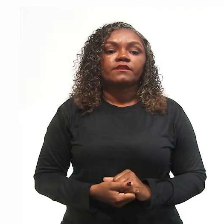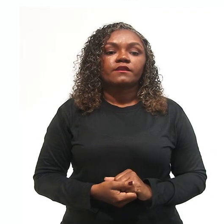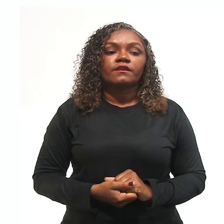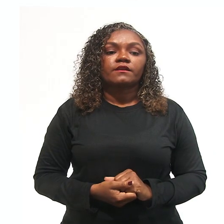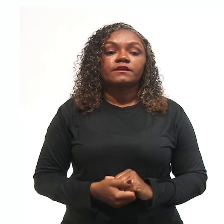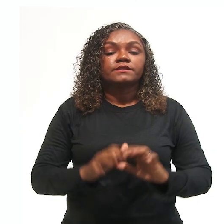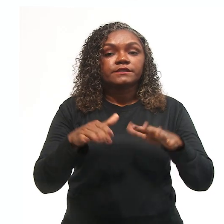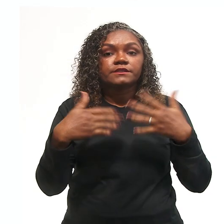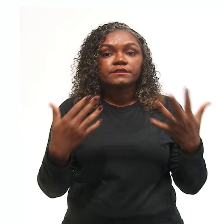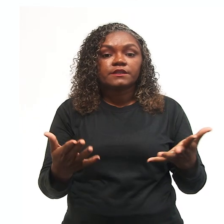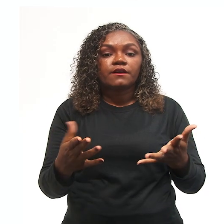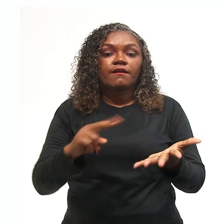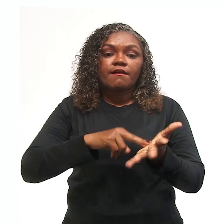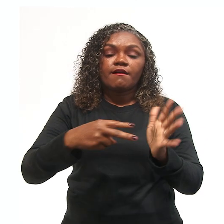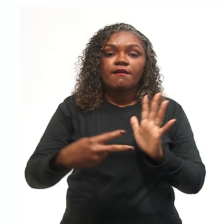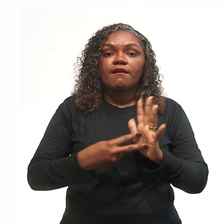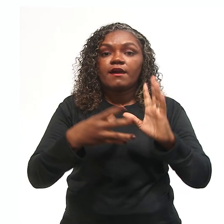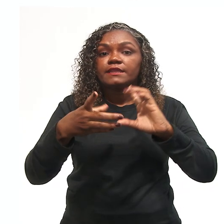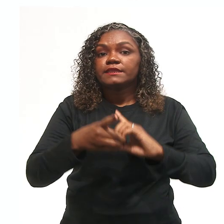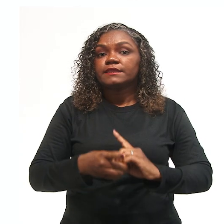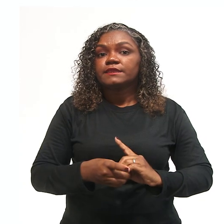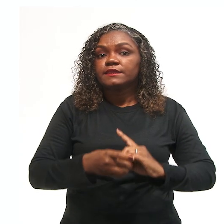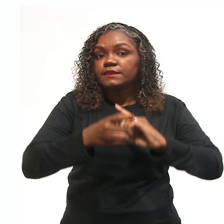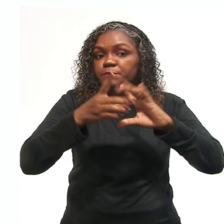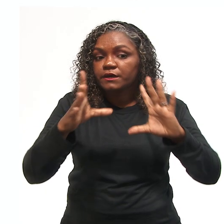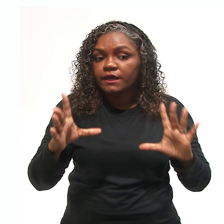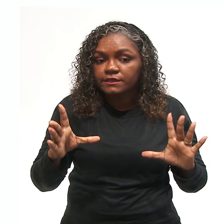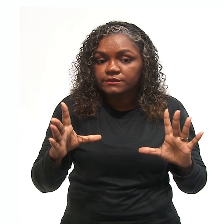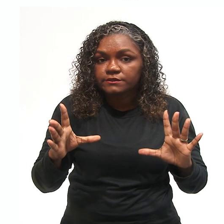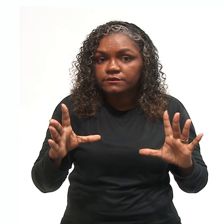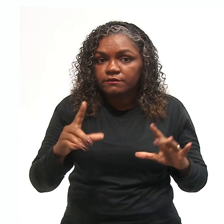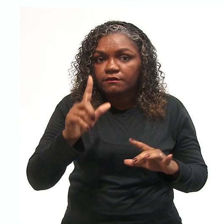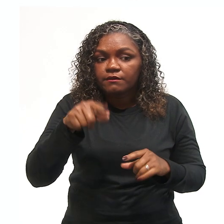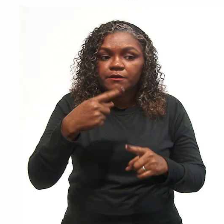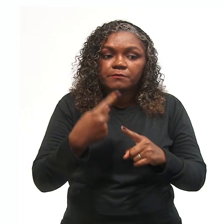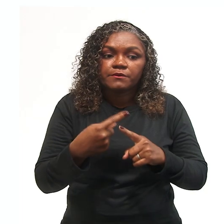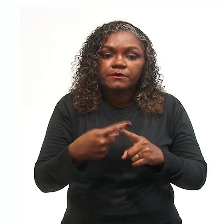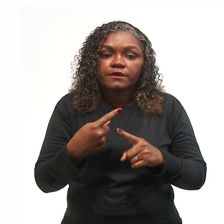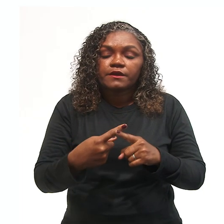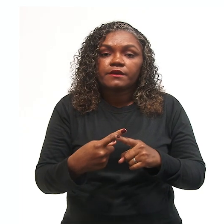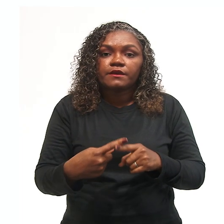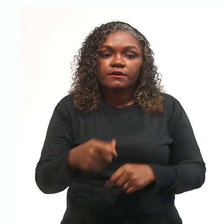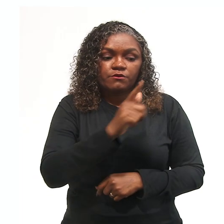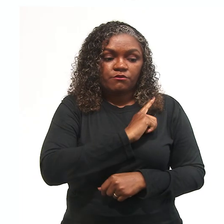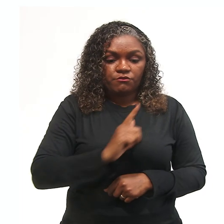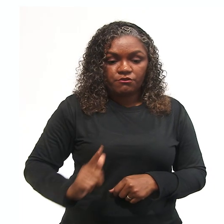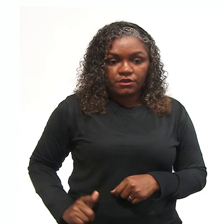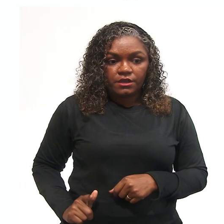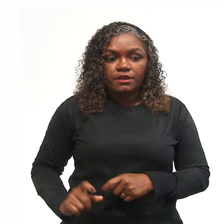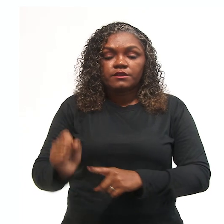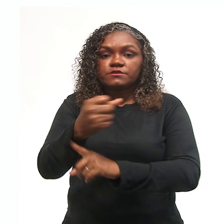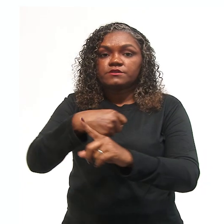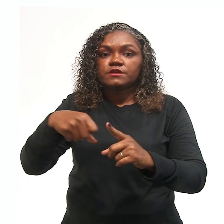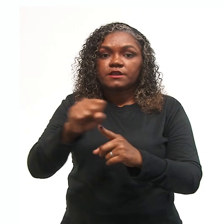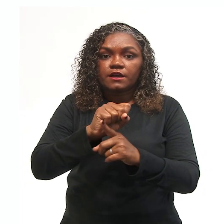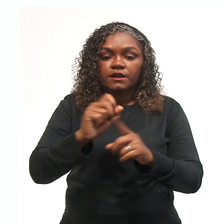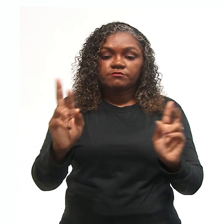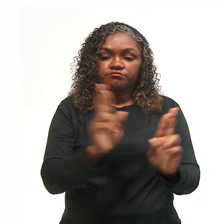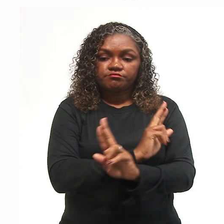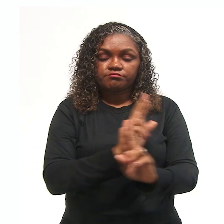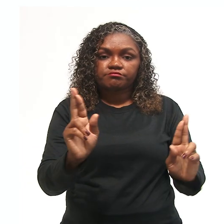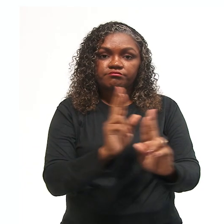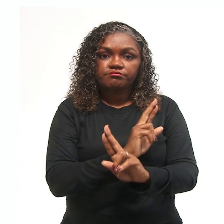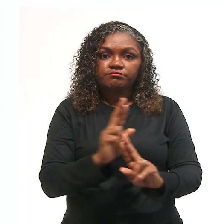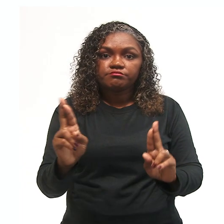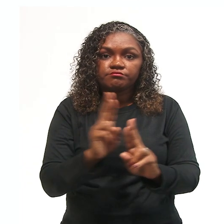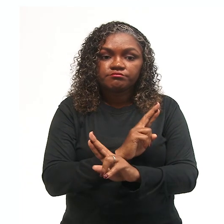Dessa forma aqui, ele vai ser o quê, gente? Ele vai ser categorizado como democrático, né? Então, essa relação entre Estado e sociedade,